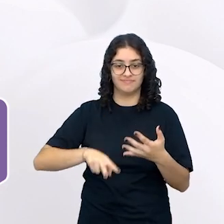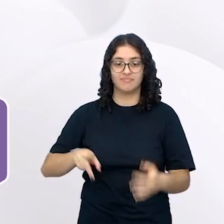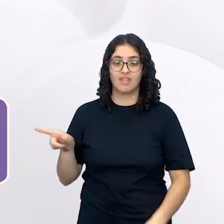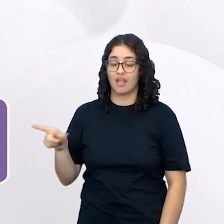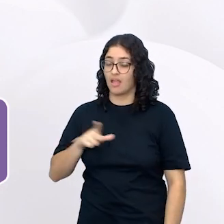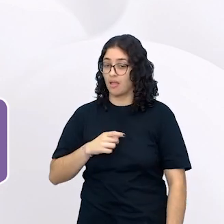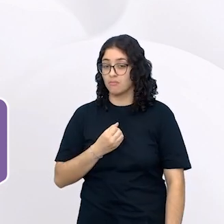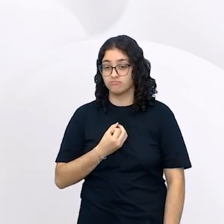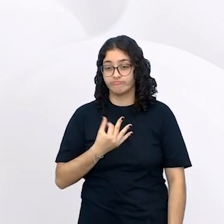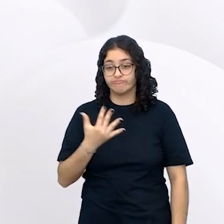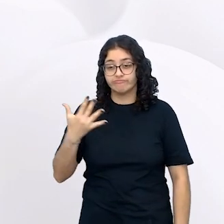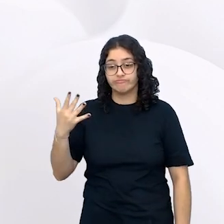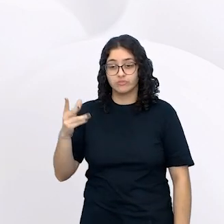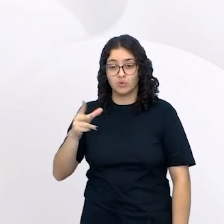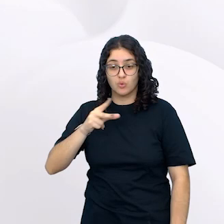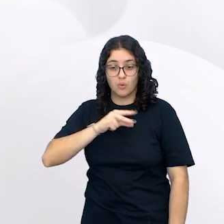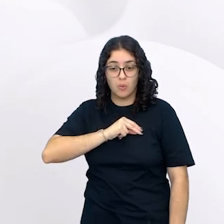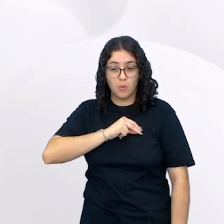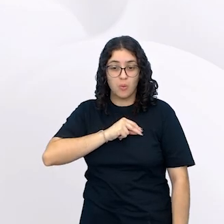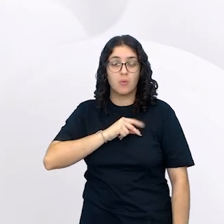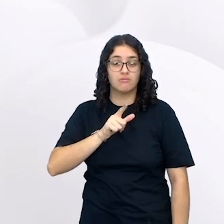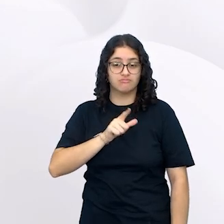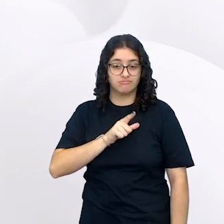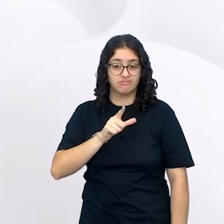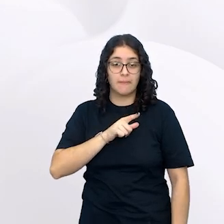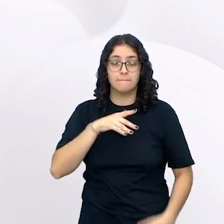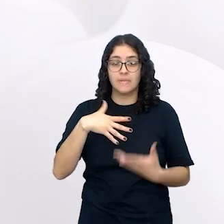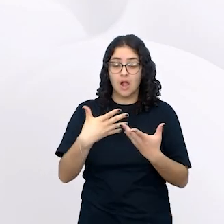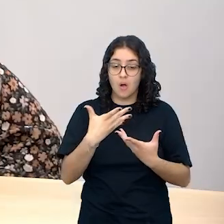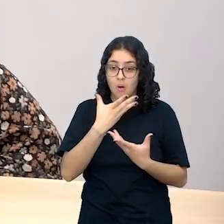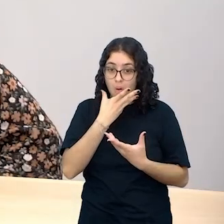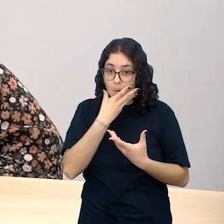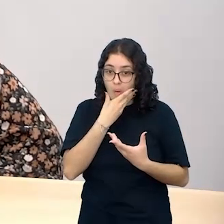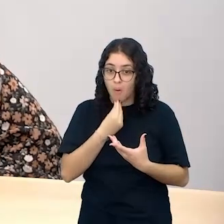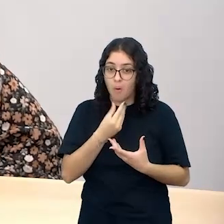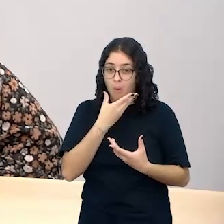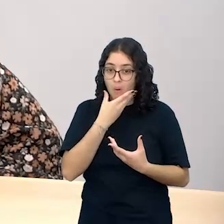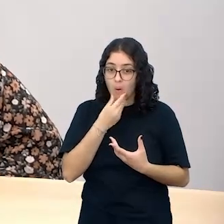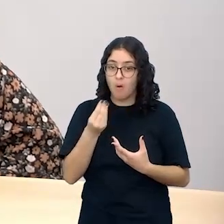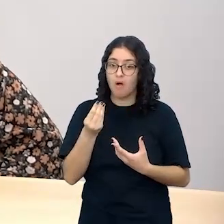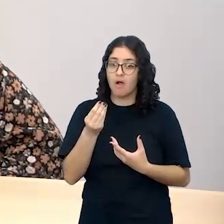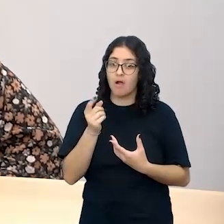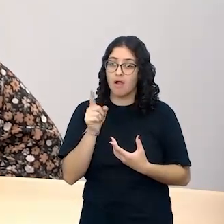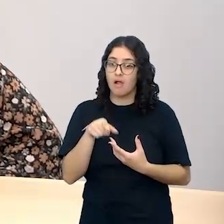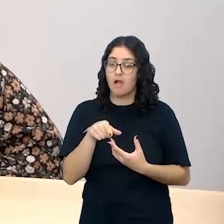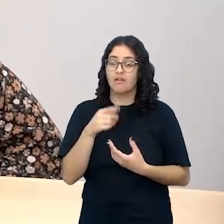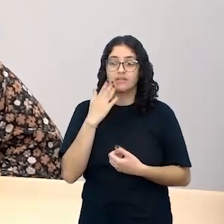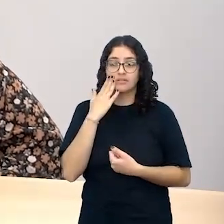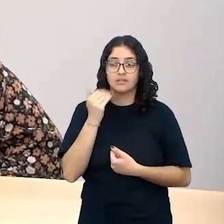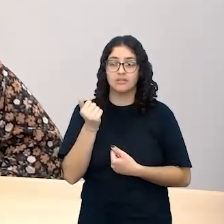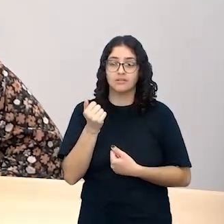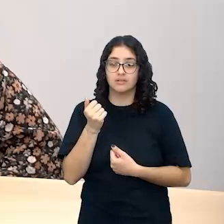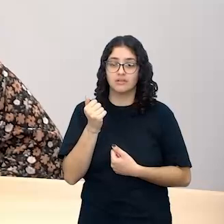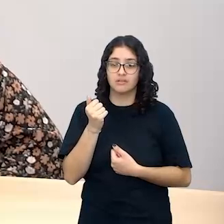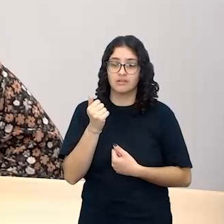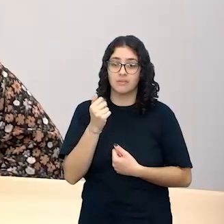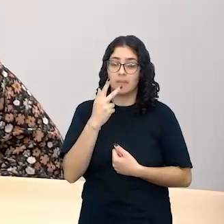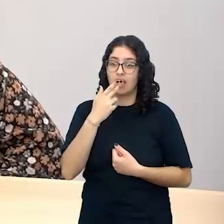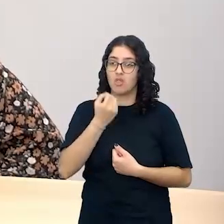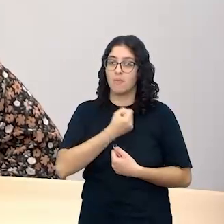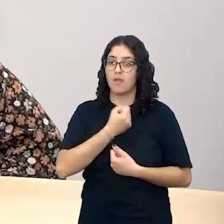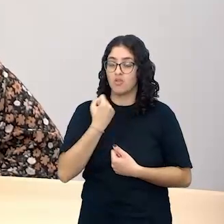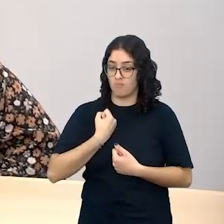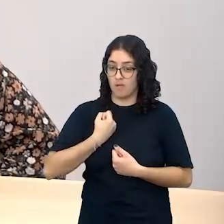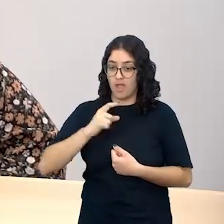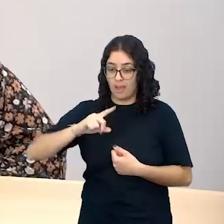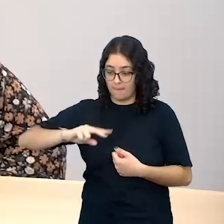muitas, mas se a gente fosse pegar um número de homens, é certeza que a gente teria um número muito